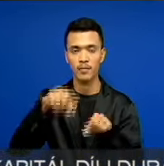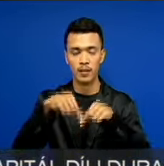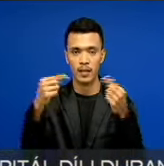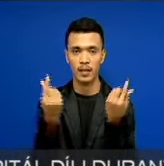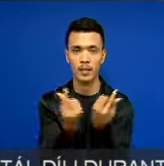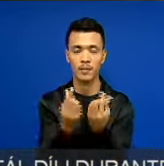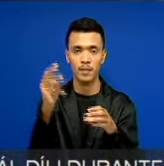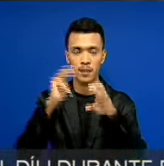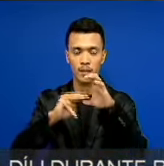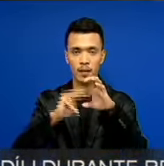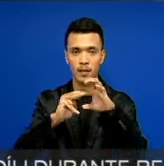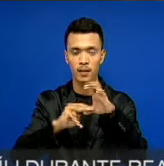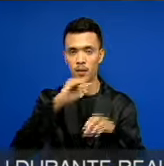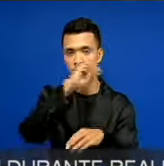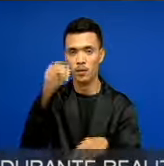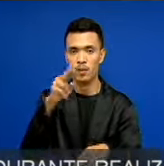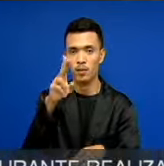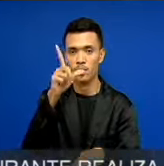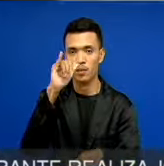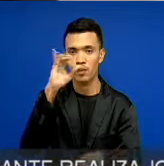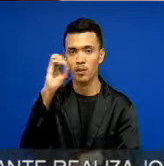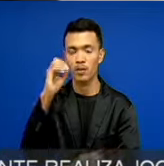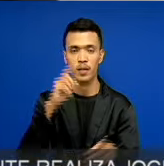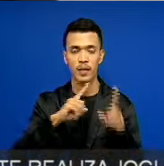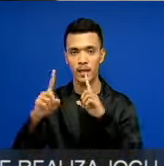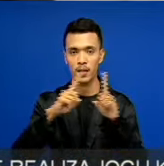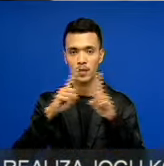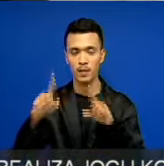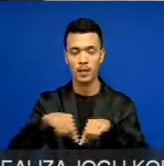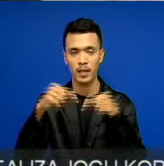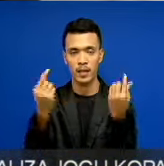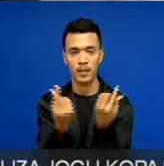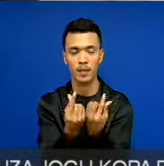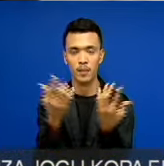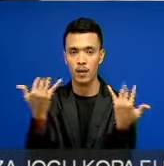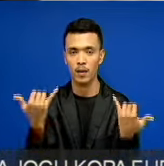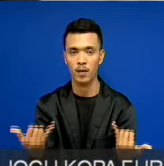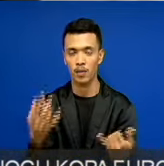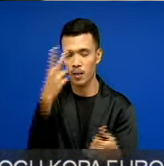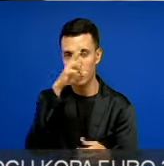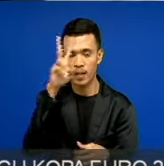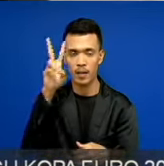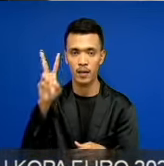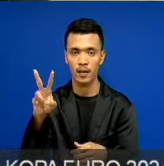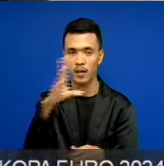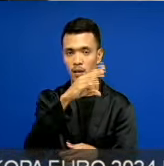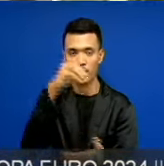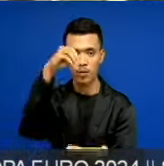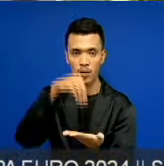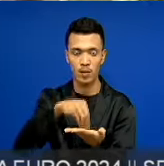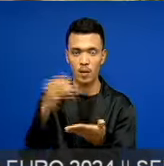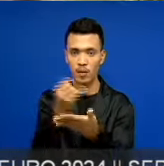gestão mercado no turismo Júlio Manuel Belo explica. Equipa conjunta horas ne halo identificação no tau sinal